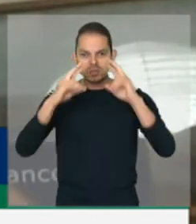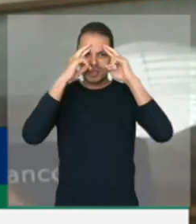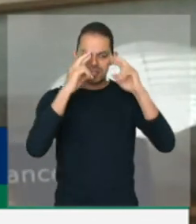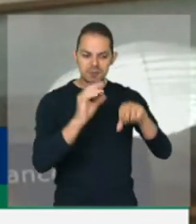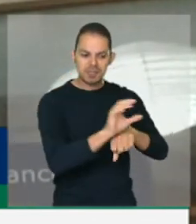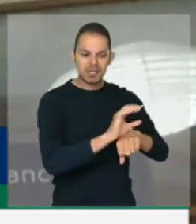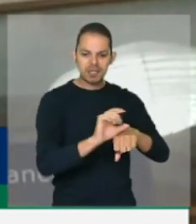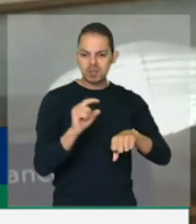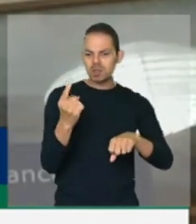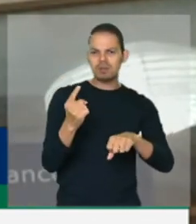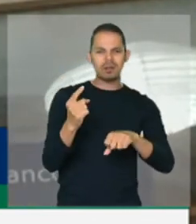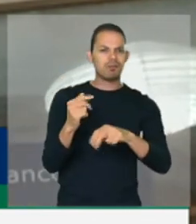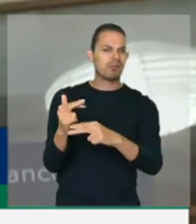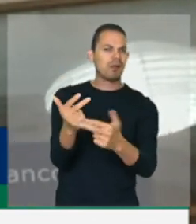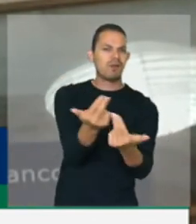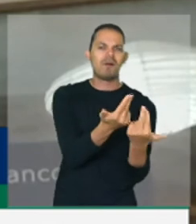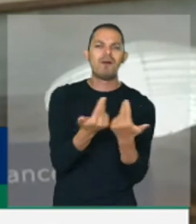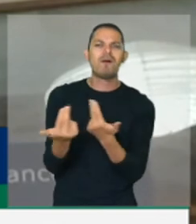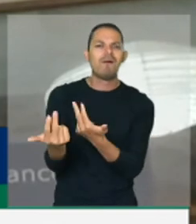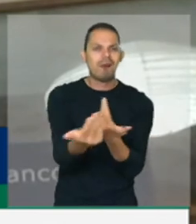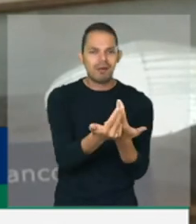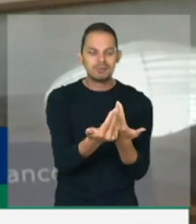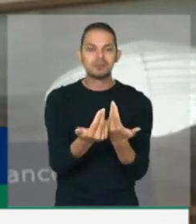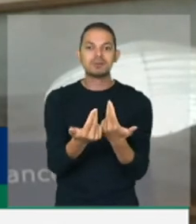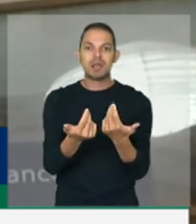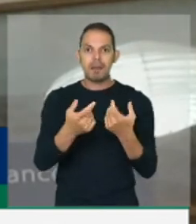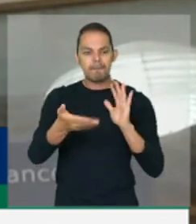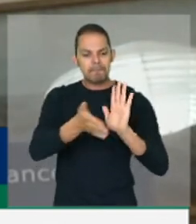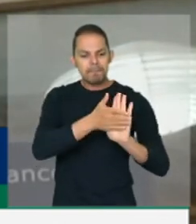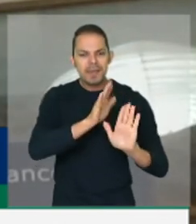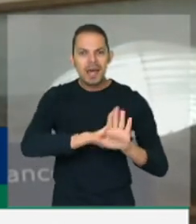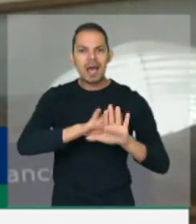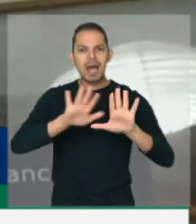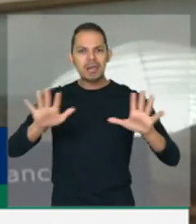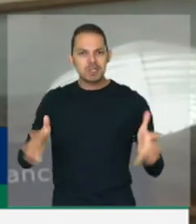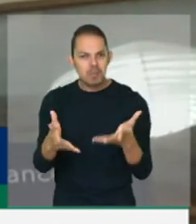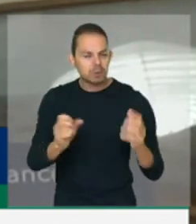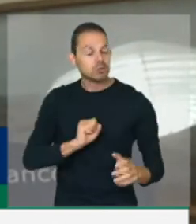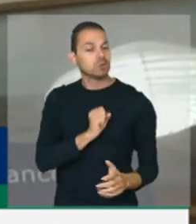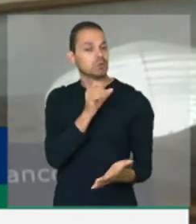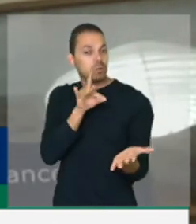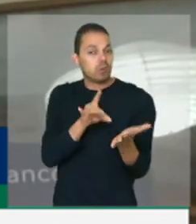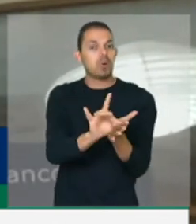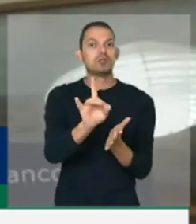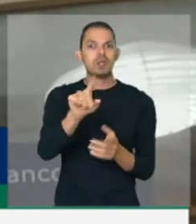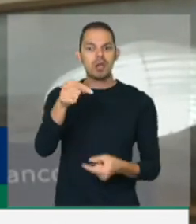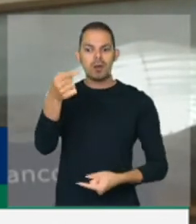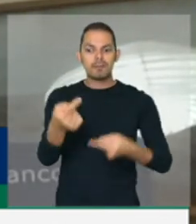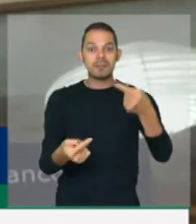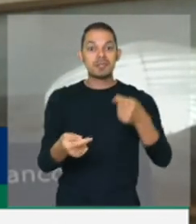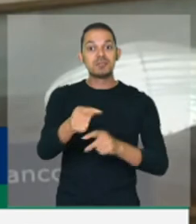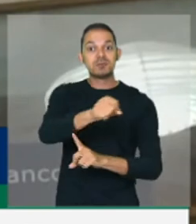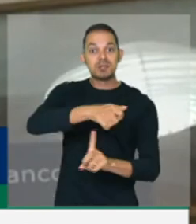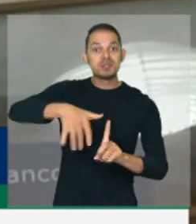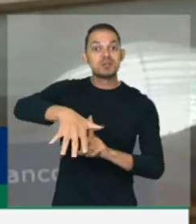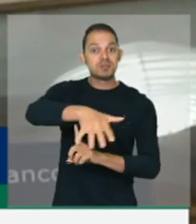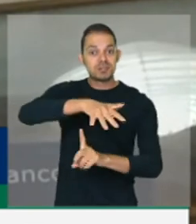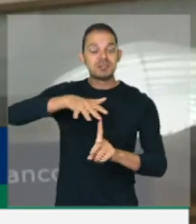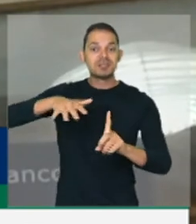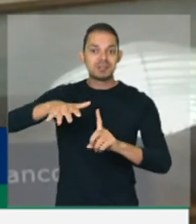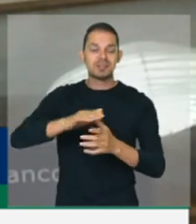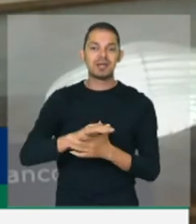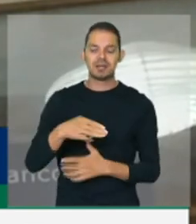Constituição brasileira, de fazer ameaças, de promover o ódio. E é uma disputa de sociedade, deputada Maria